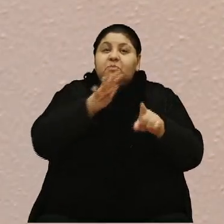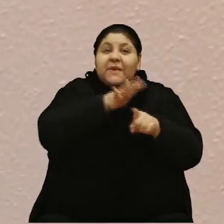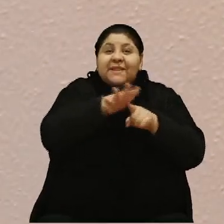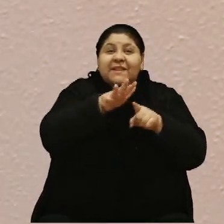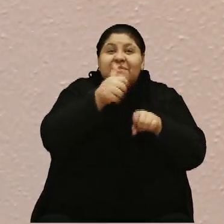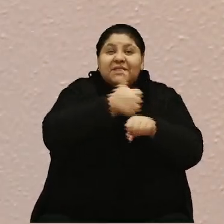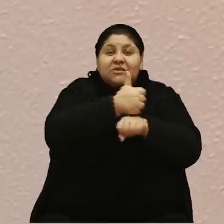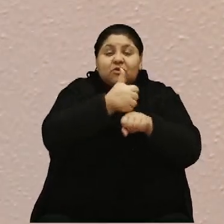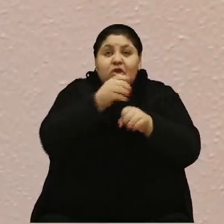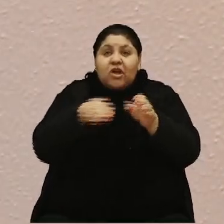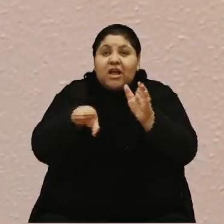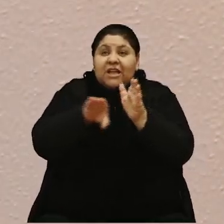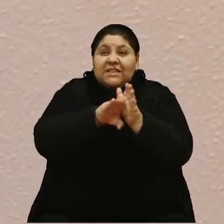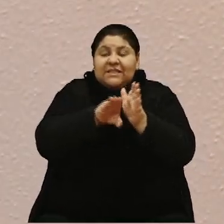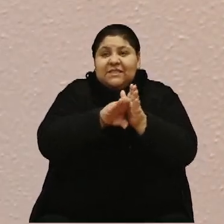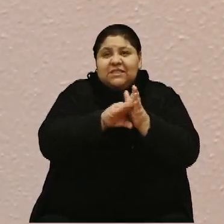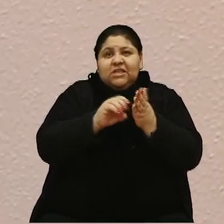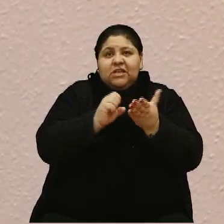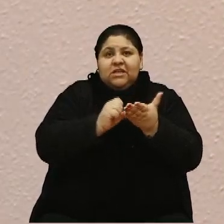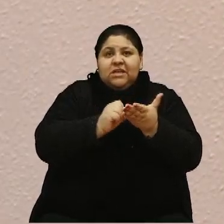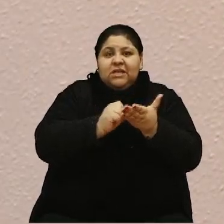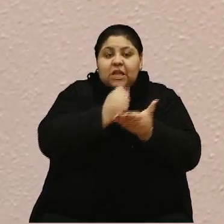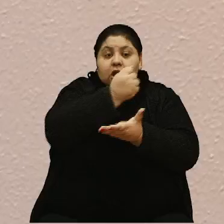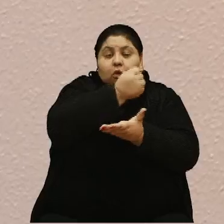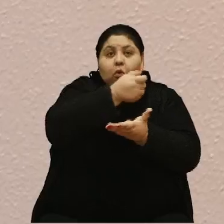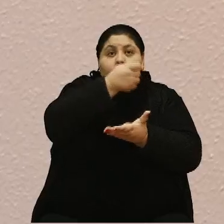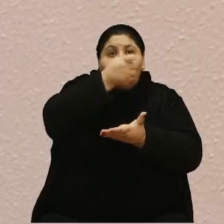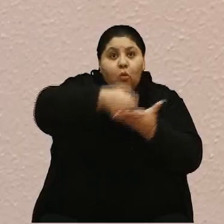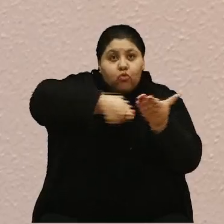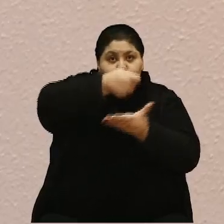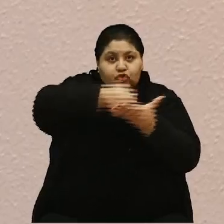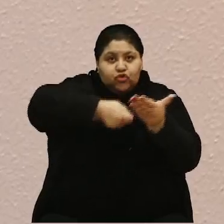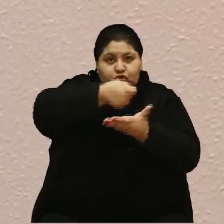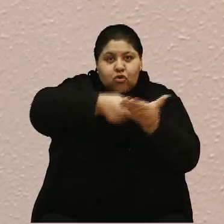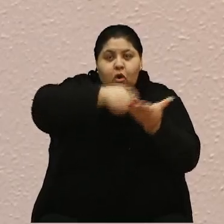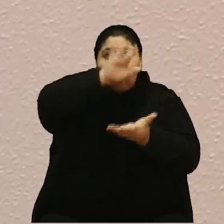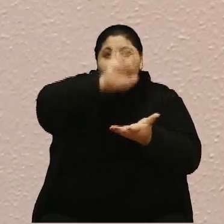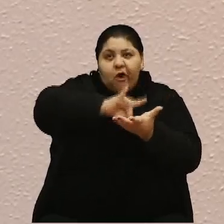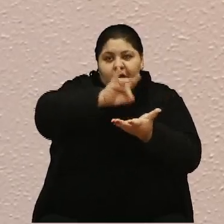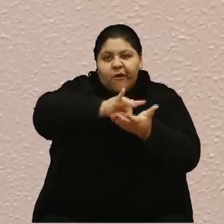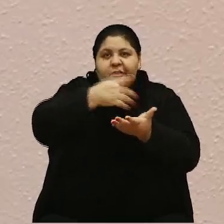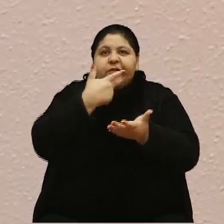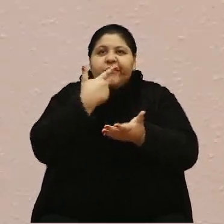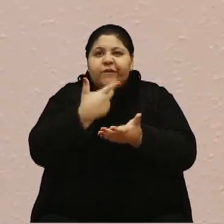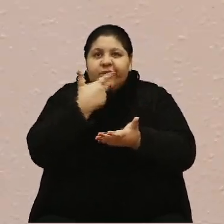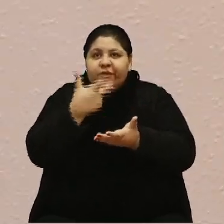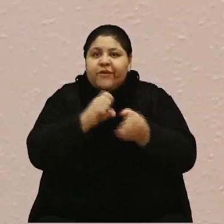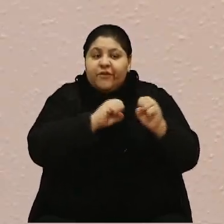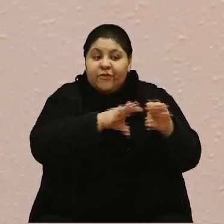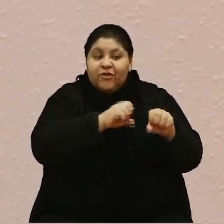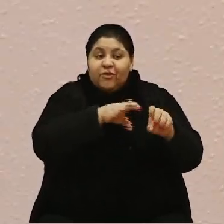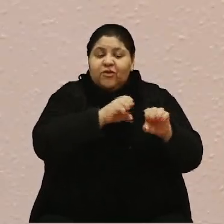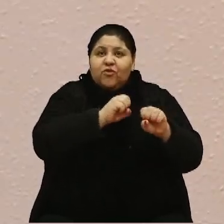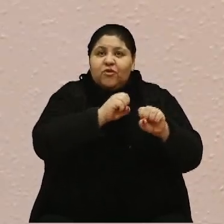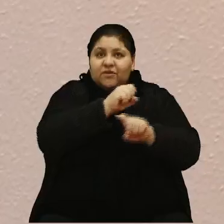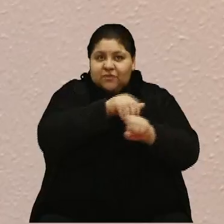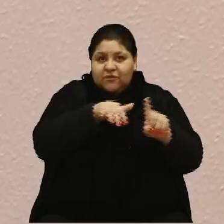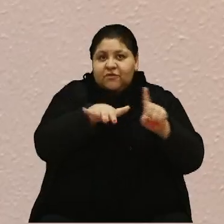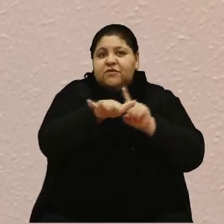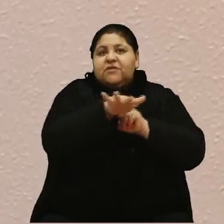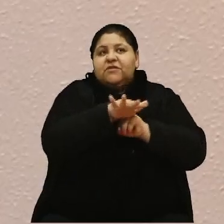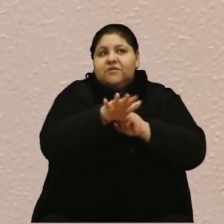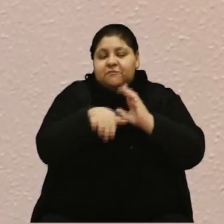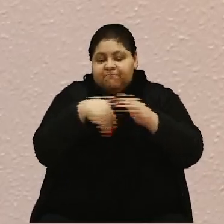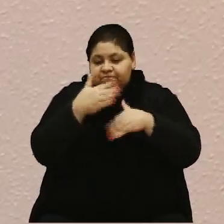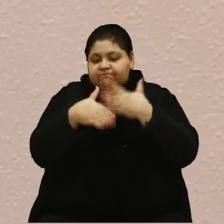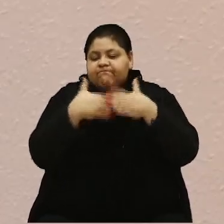que o concurso tenha sido validado. Enfim, principalmente, eles falavam sobre os educadores sociais, né, que estava no